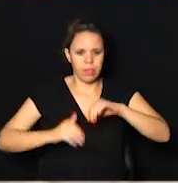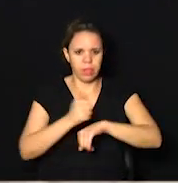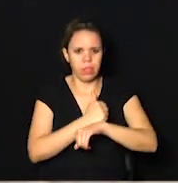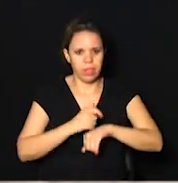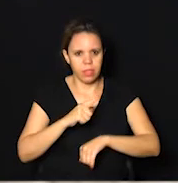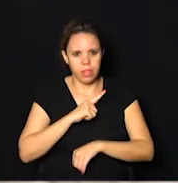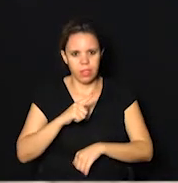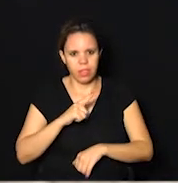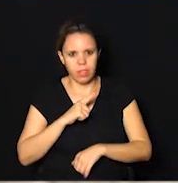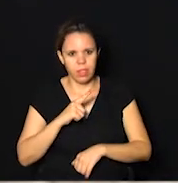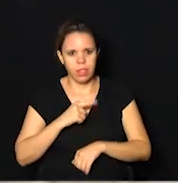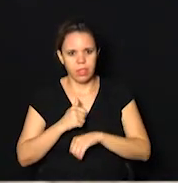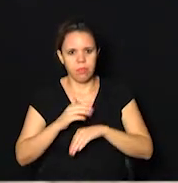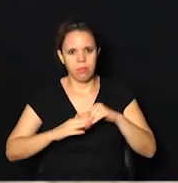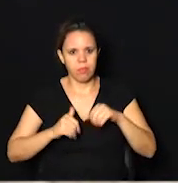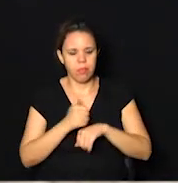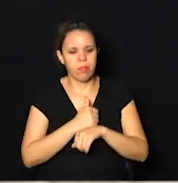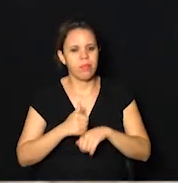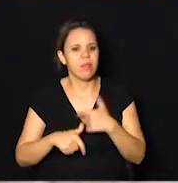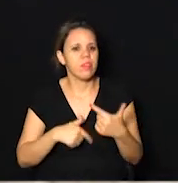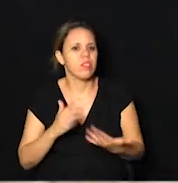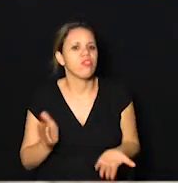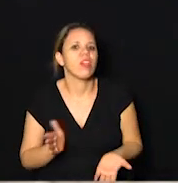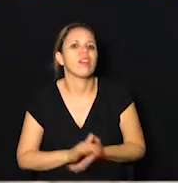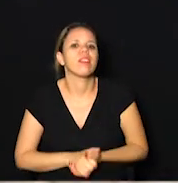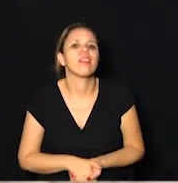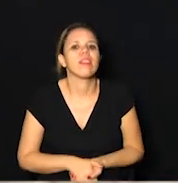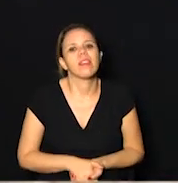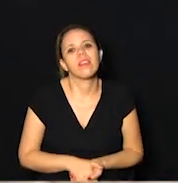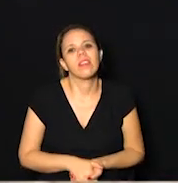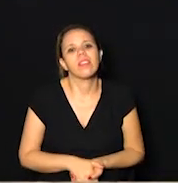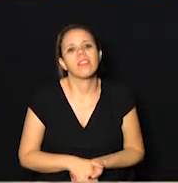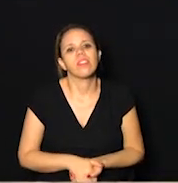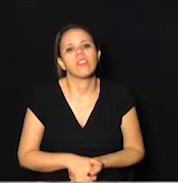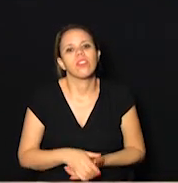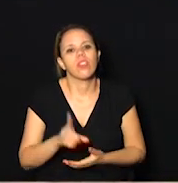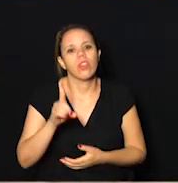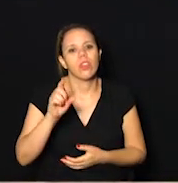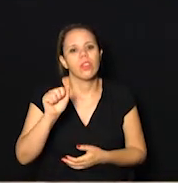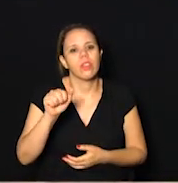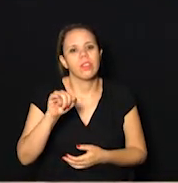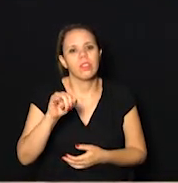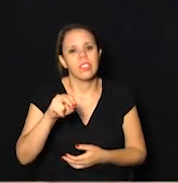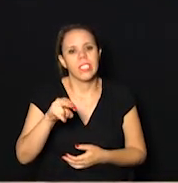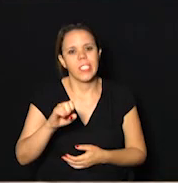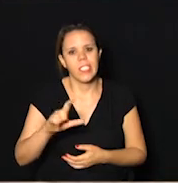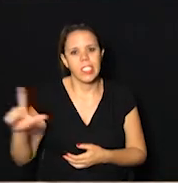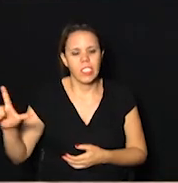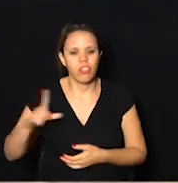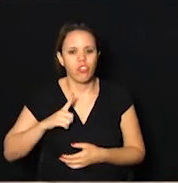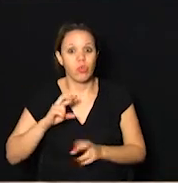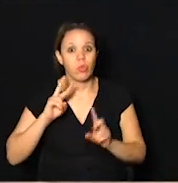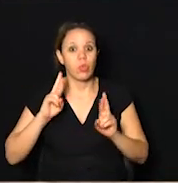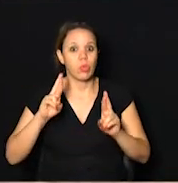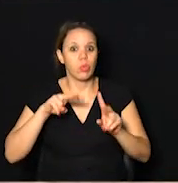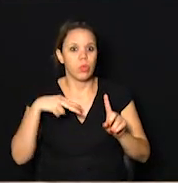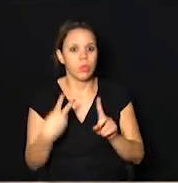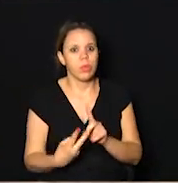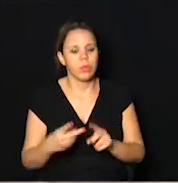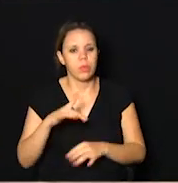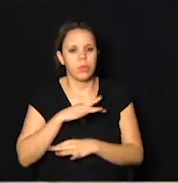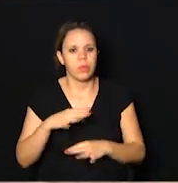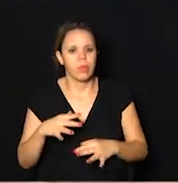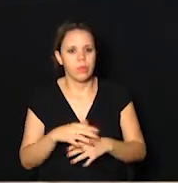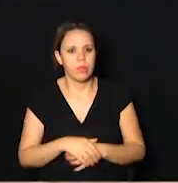profissionalmente que eu tive na minha carreira já que o daniel ou a gente tinha uma expectativa muito grande inclusive